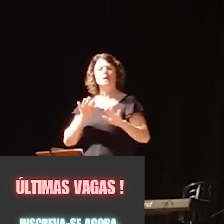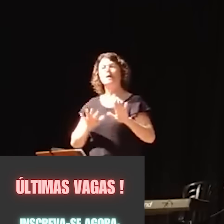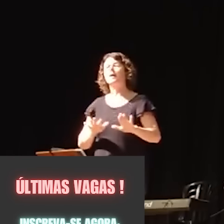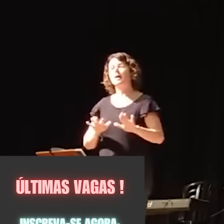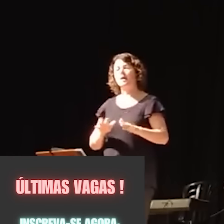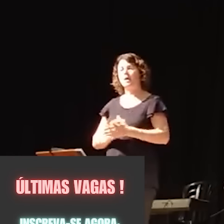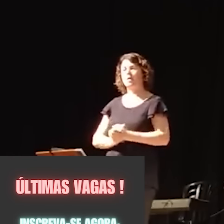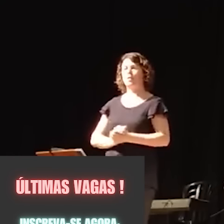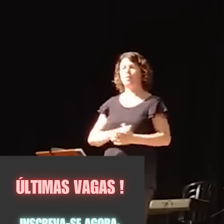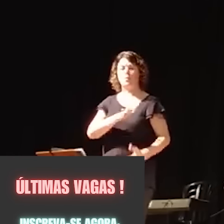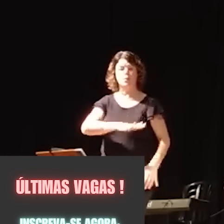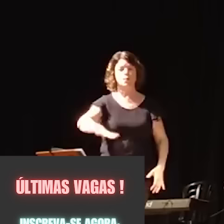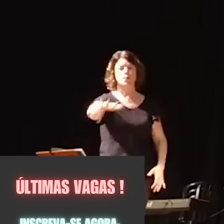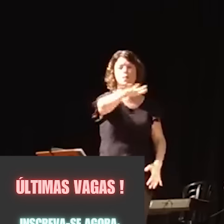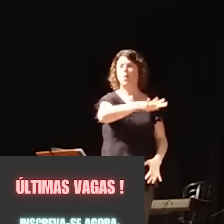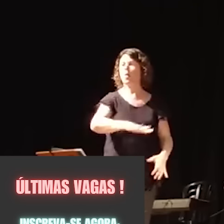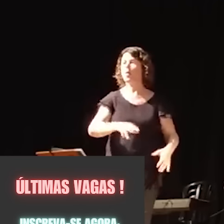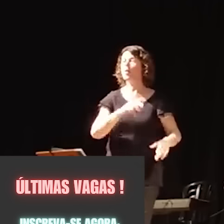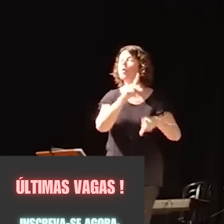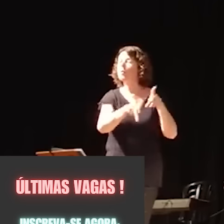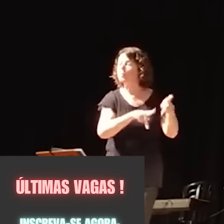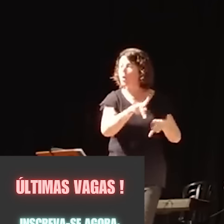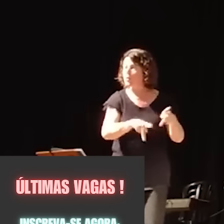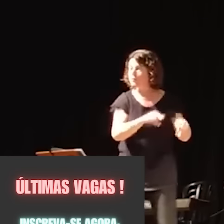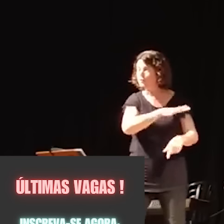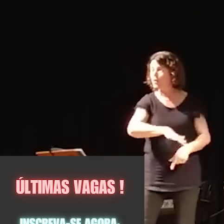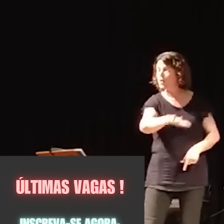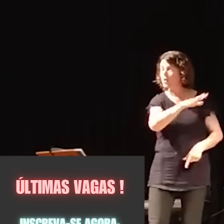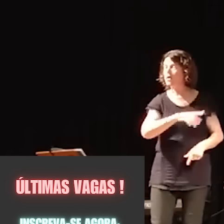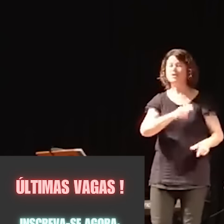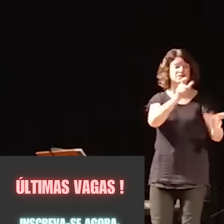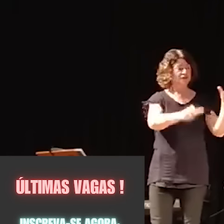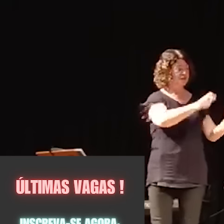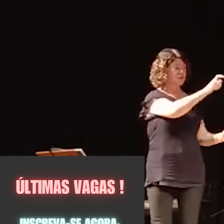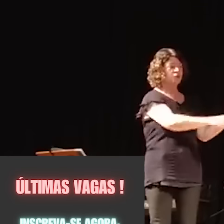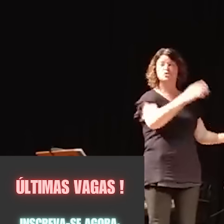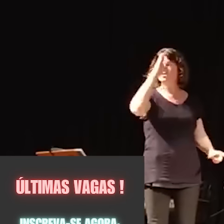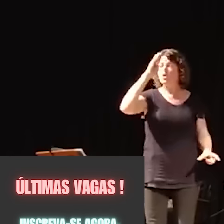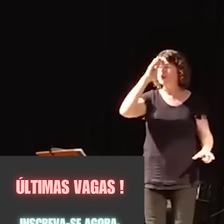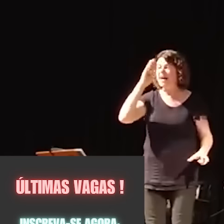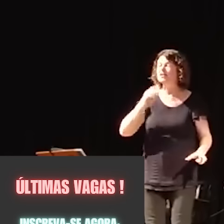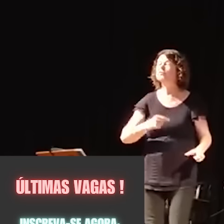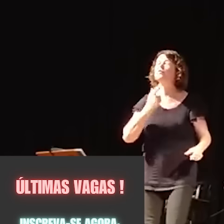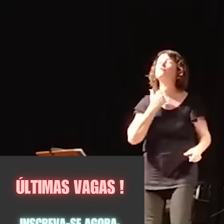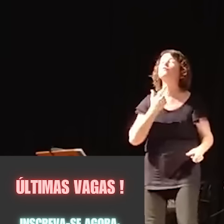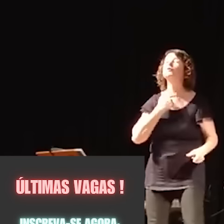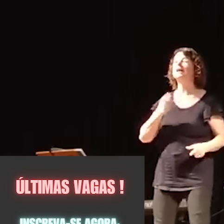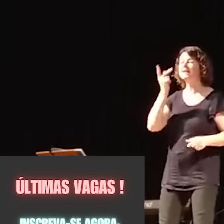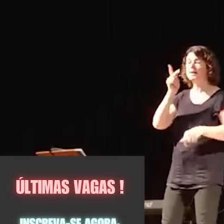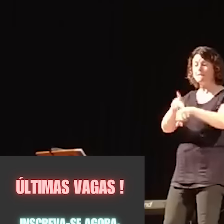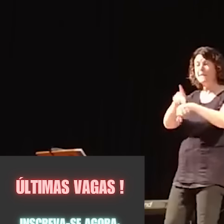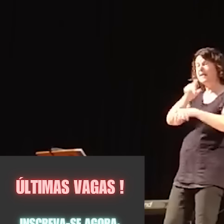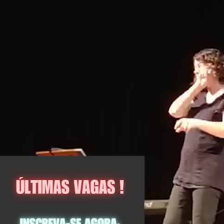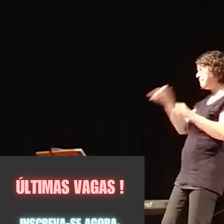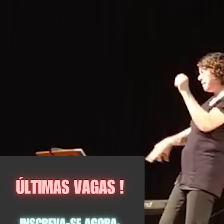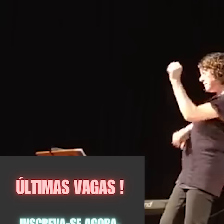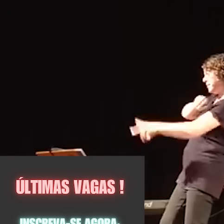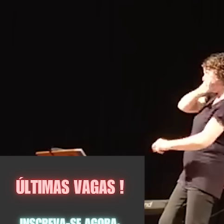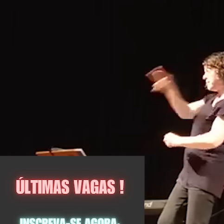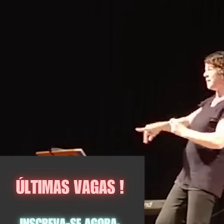todo o povo estava em amargura cada um por causa dos seus filhos e das suas filhos todavia Davi se fortaleceu no Senhor seu